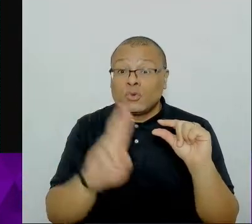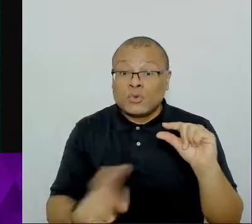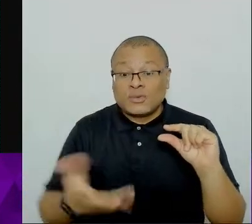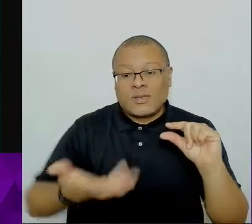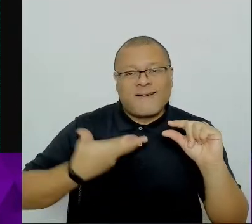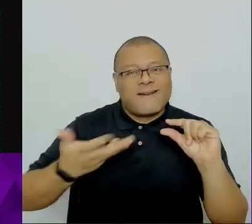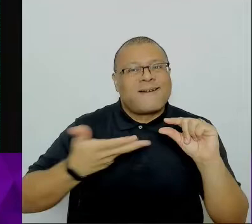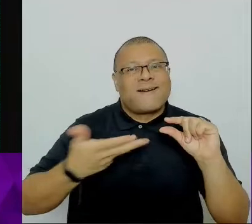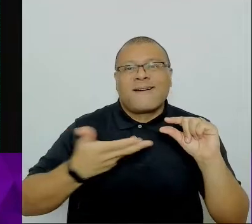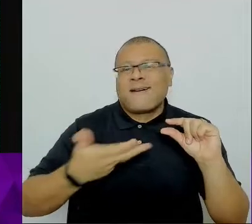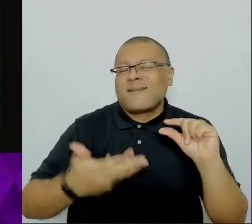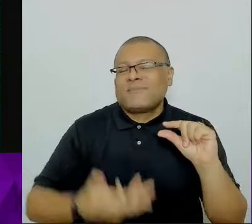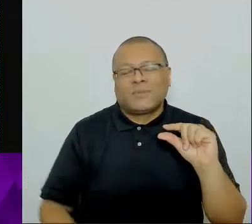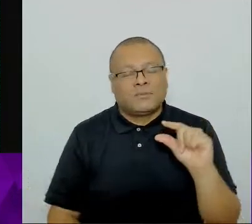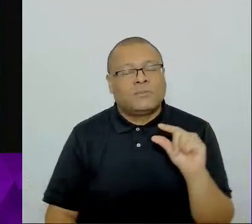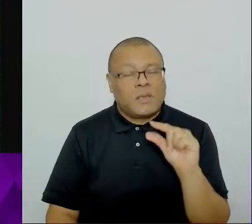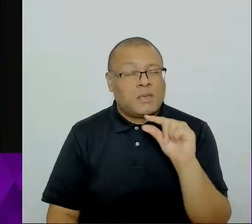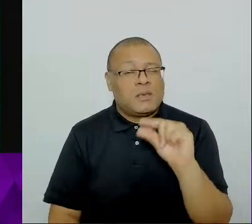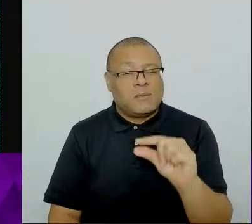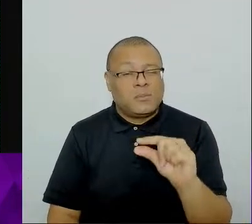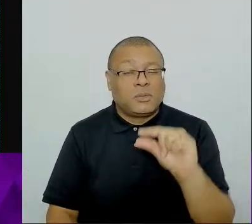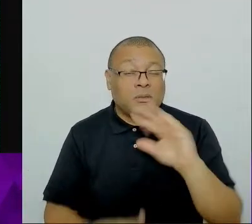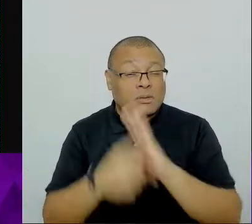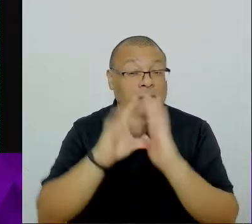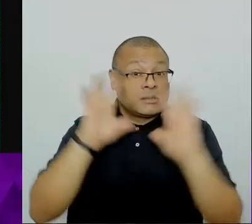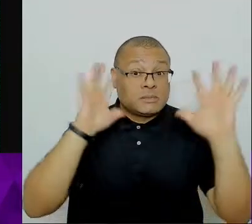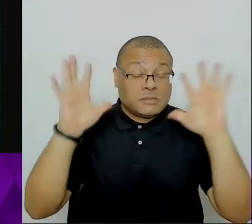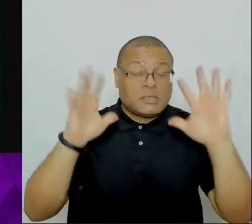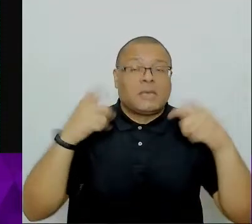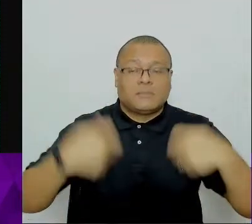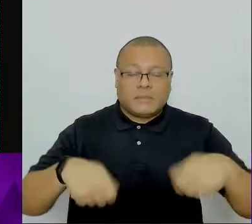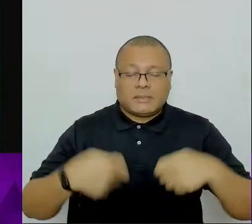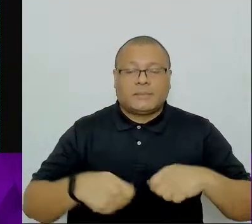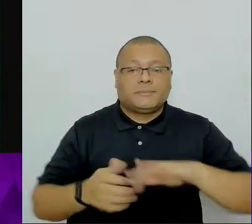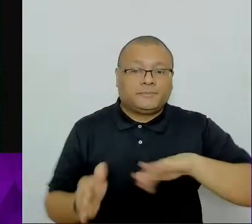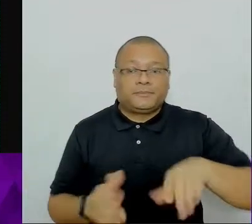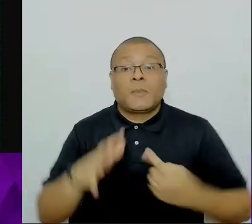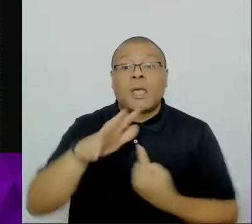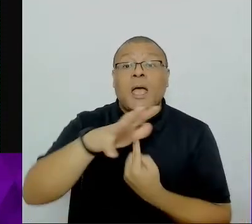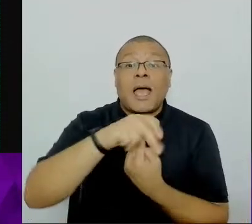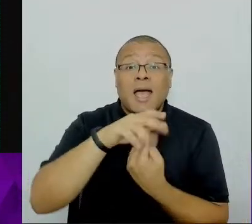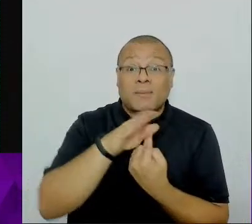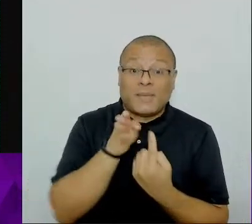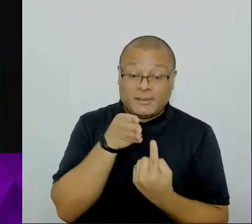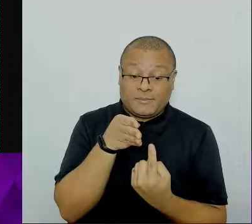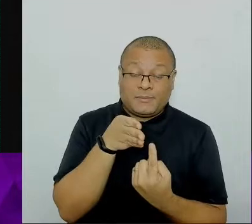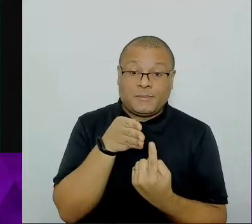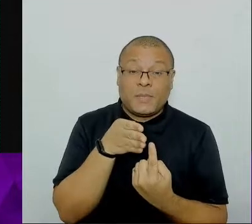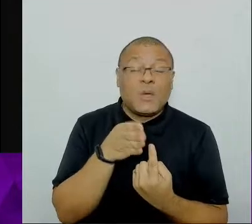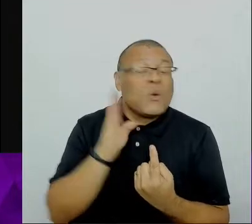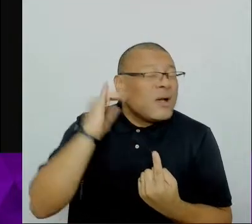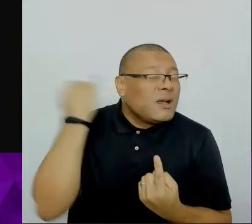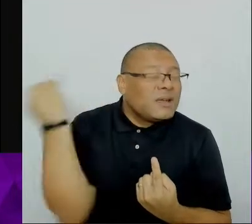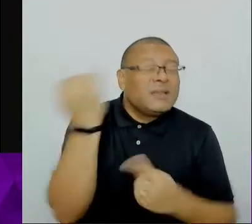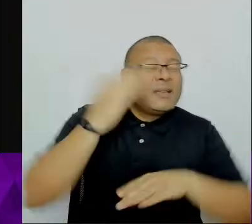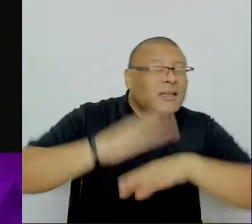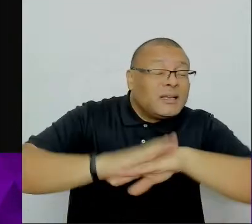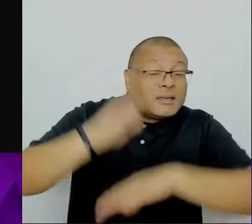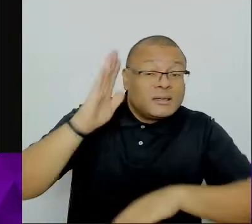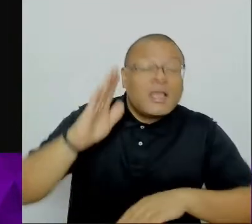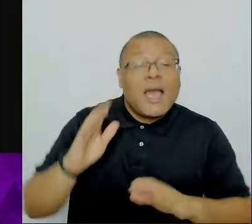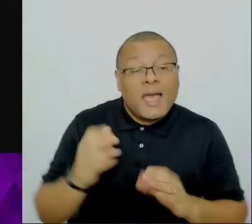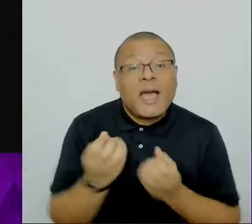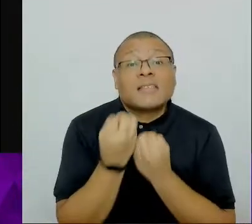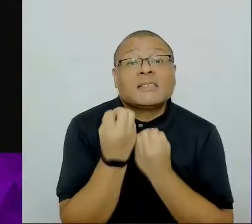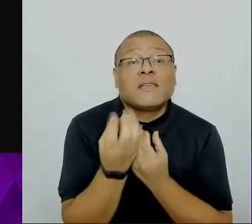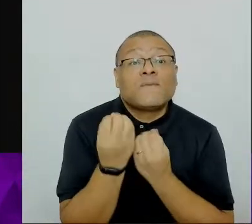tá? Então, é sempre bom pensar nisso. E falando sobre a API em si, o que é o coração da API, né? São os recursos.